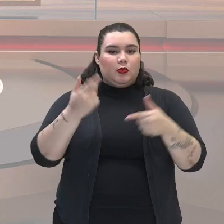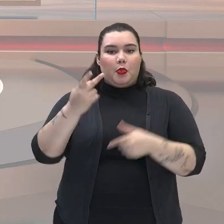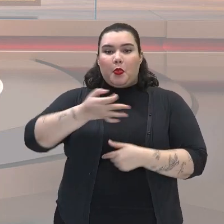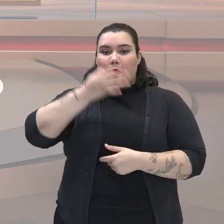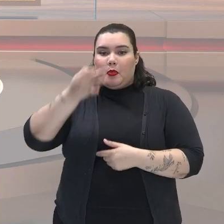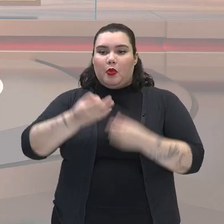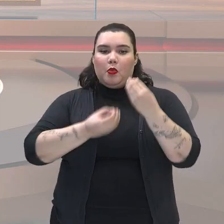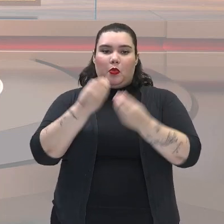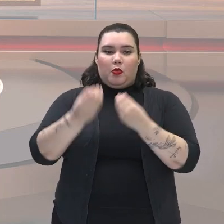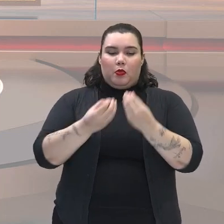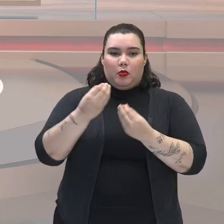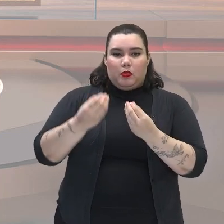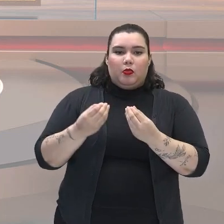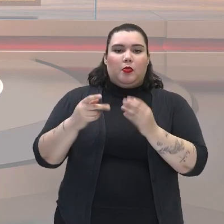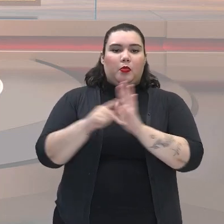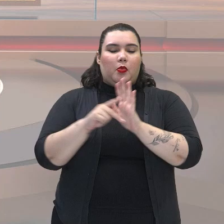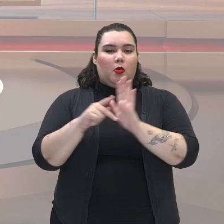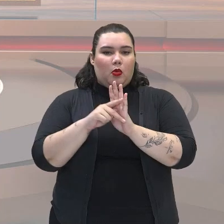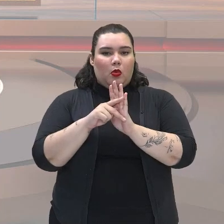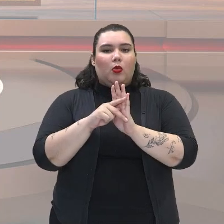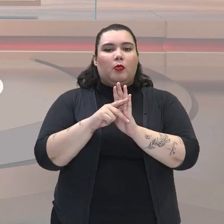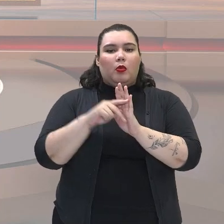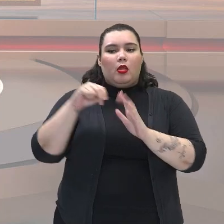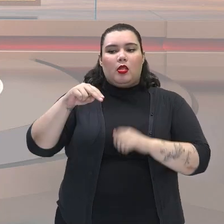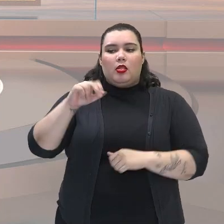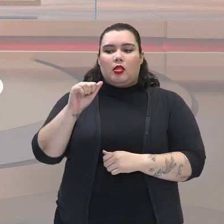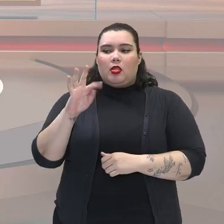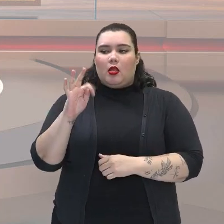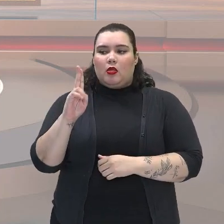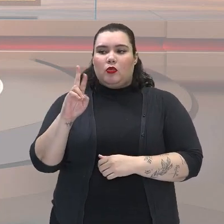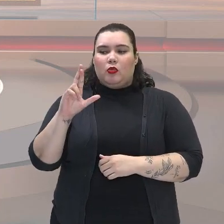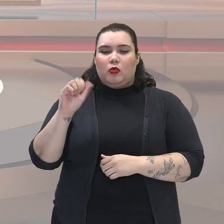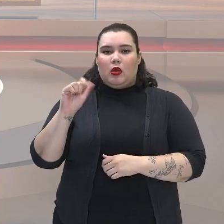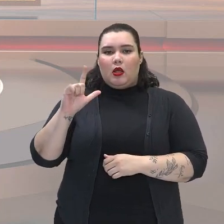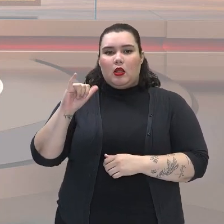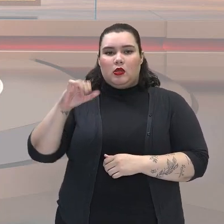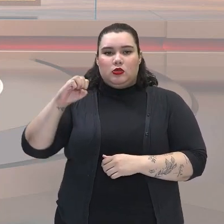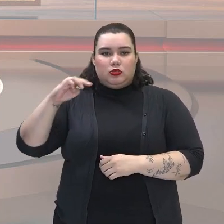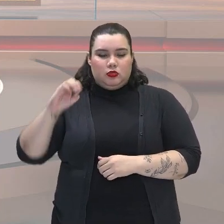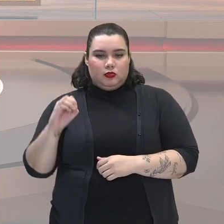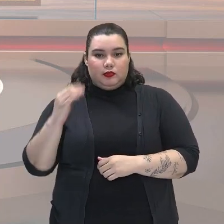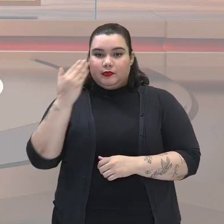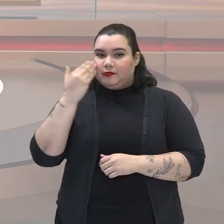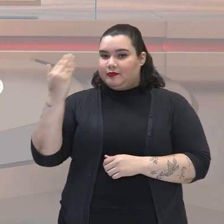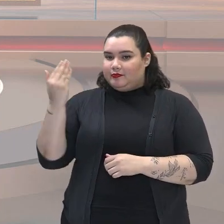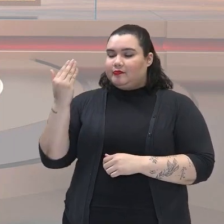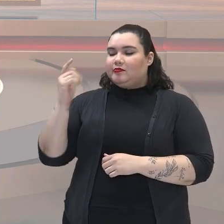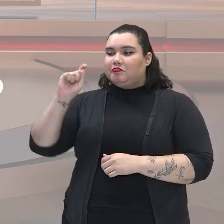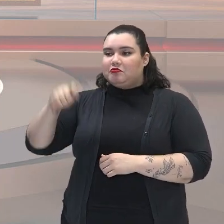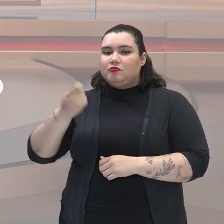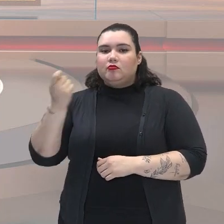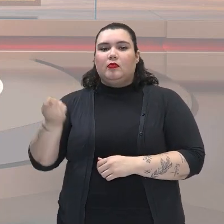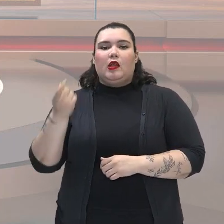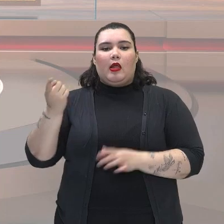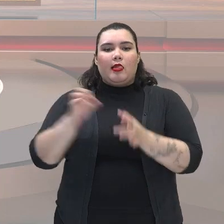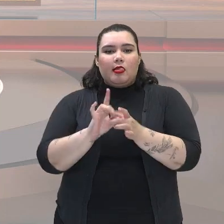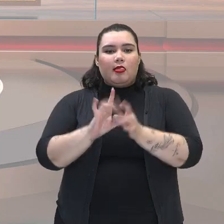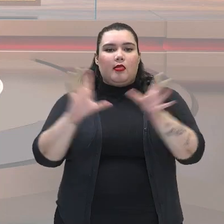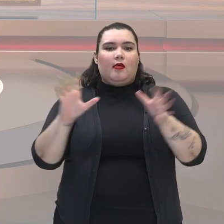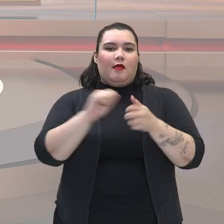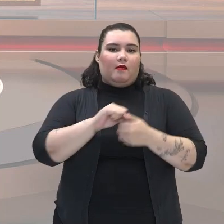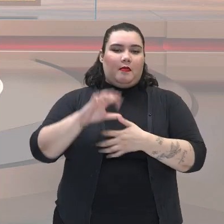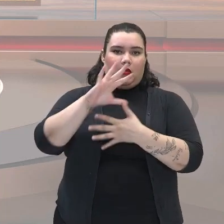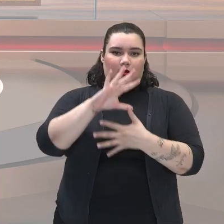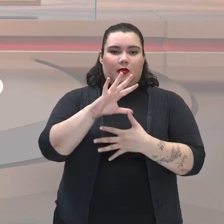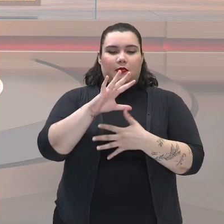questão do justnaturalismo. Então aqui, Simón Bolívar, considerado um dos grandes libertadores das Américas nesse